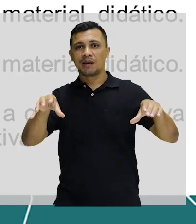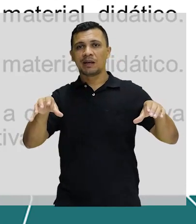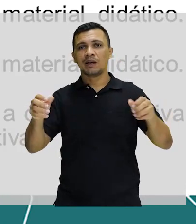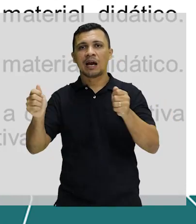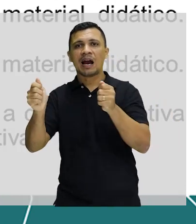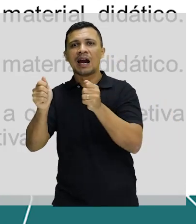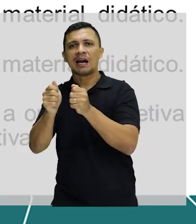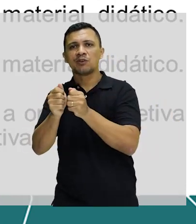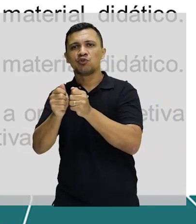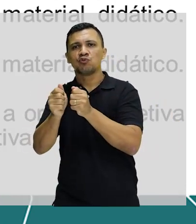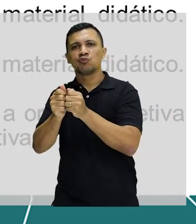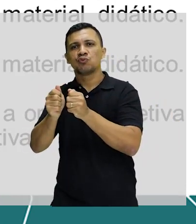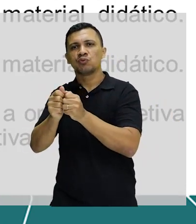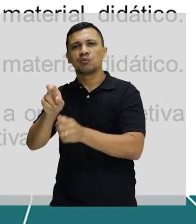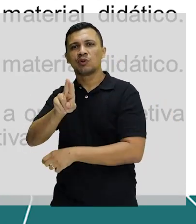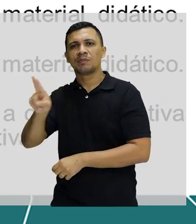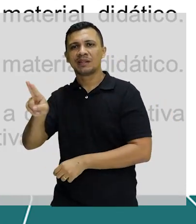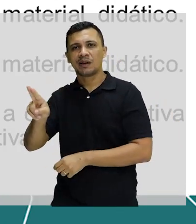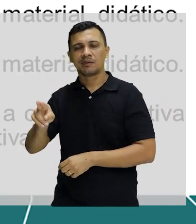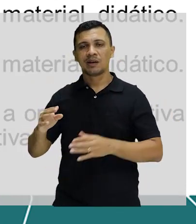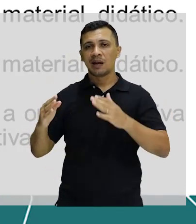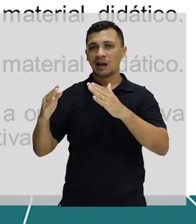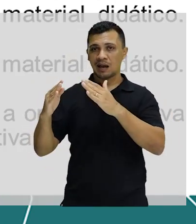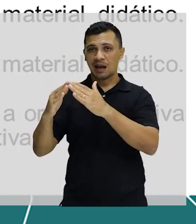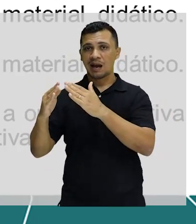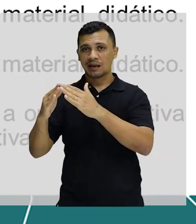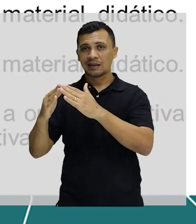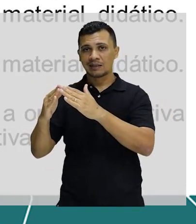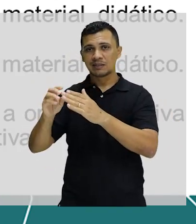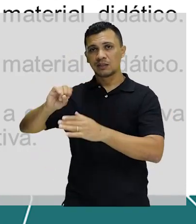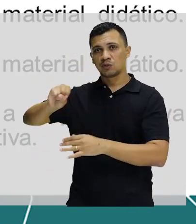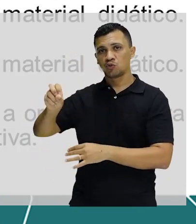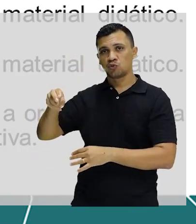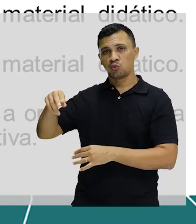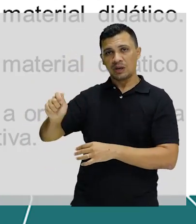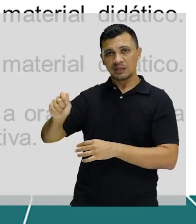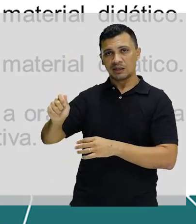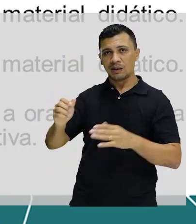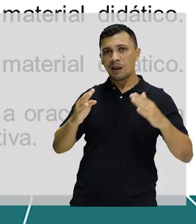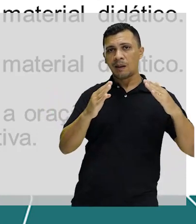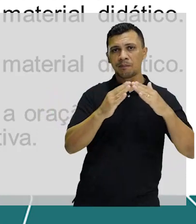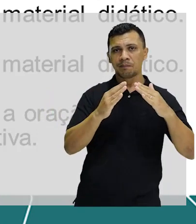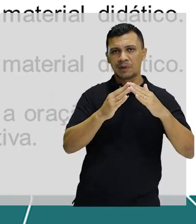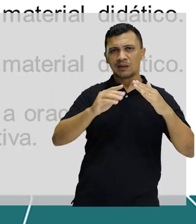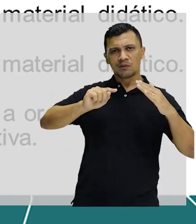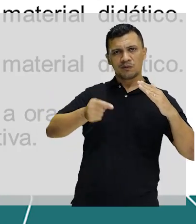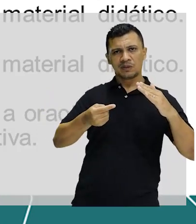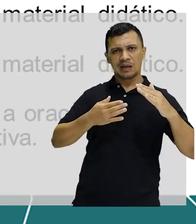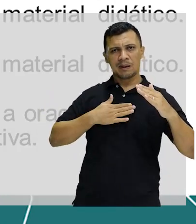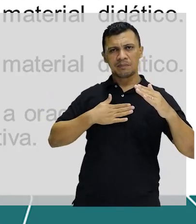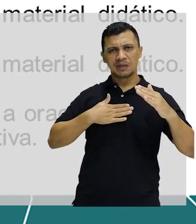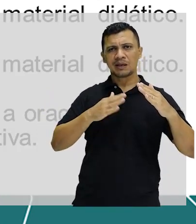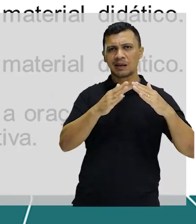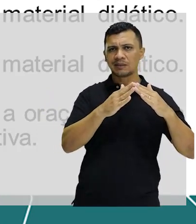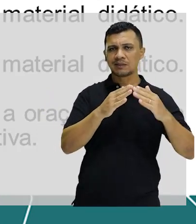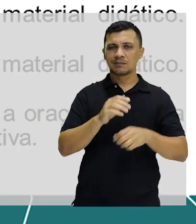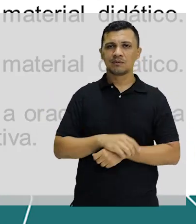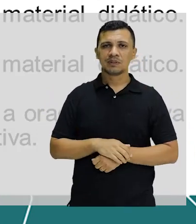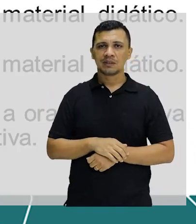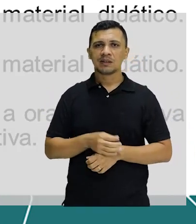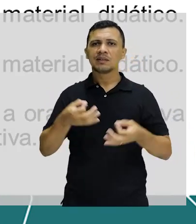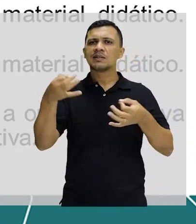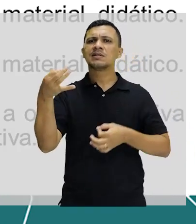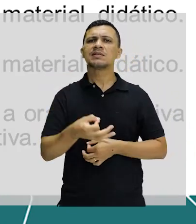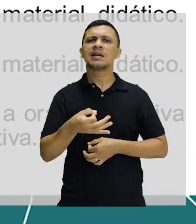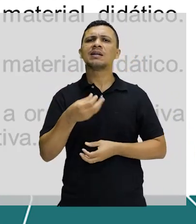casa de Joana fica ao lado da minha, também está errado. A oração correta seria: a casa de Joana fica ao lado